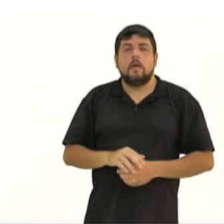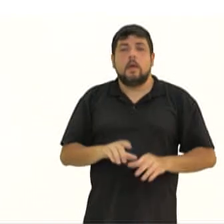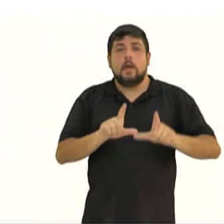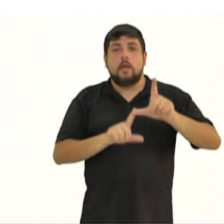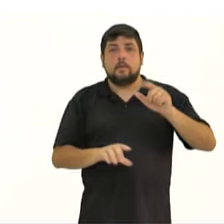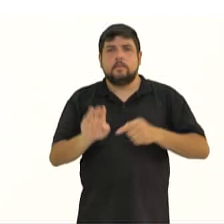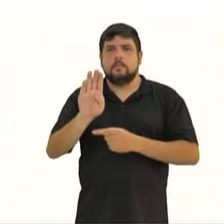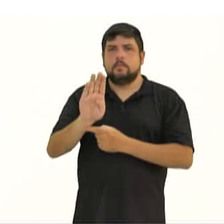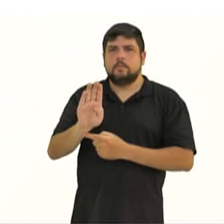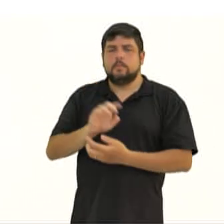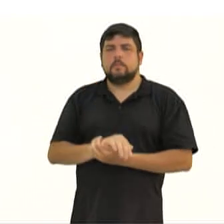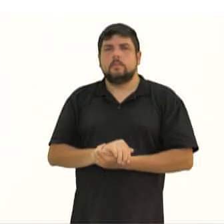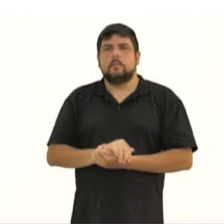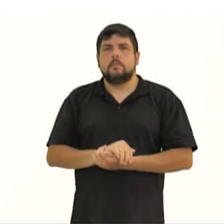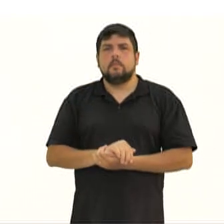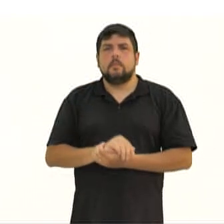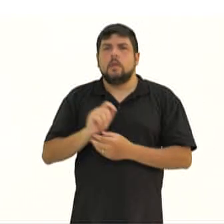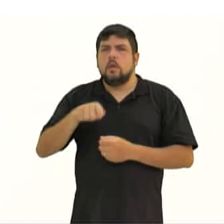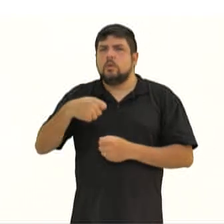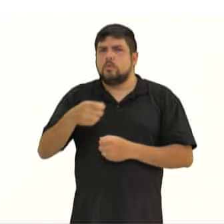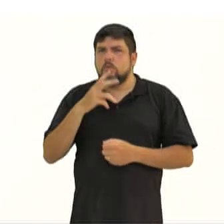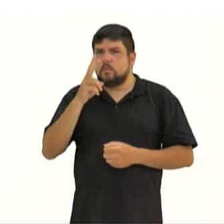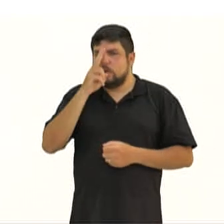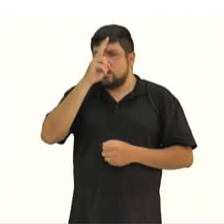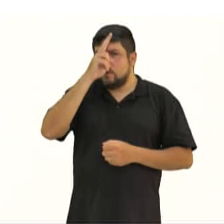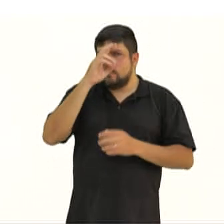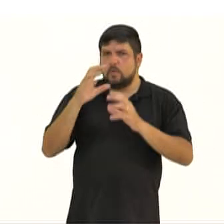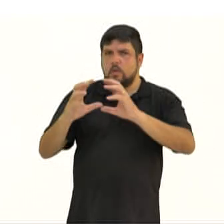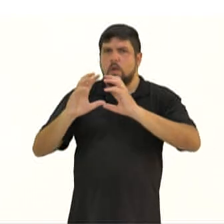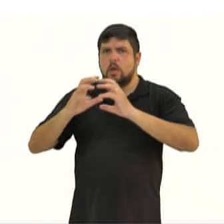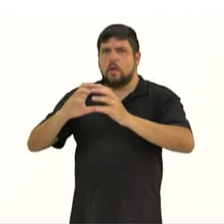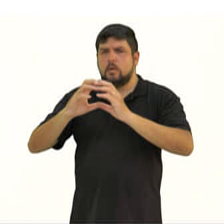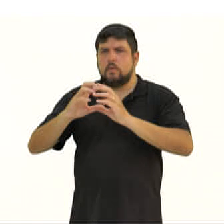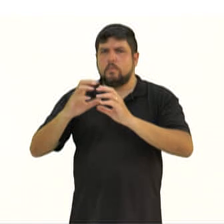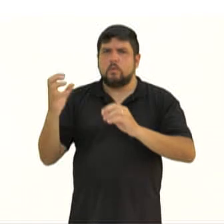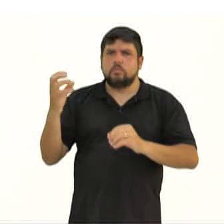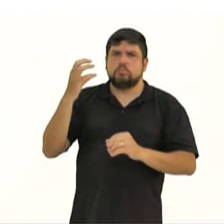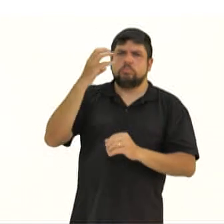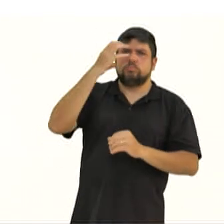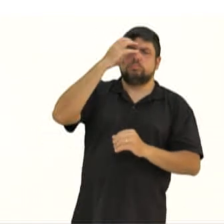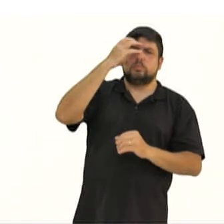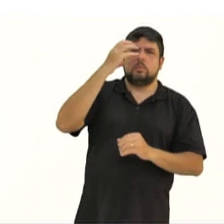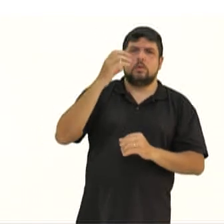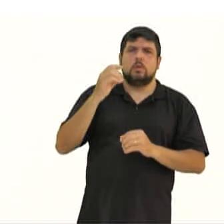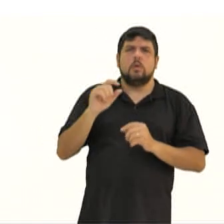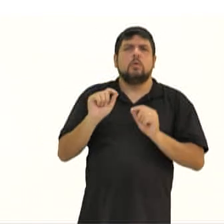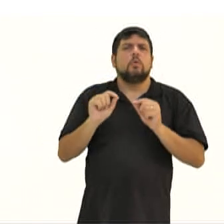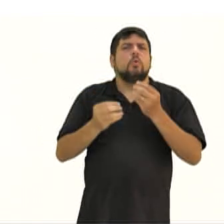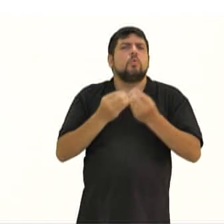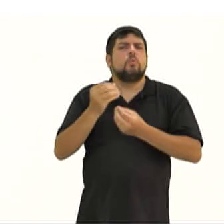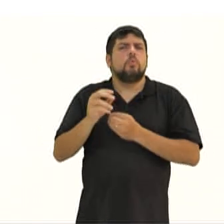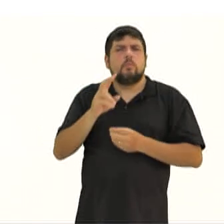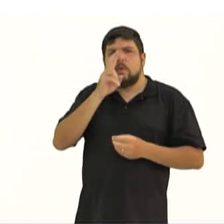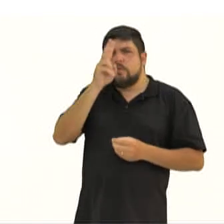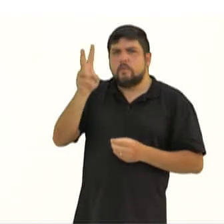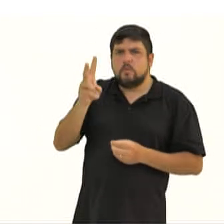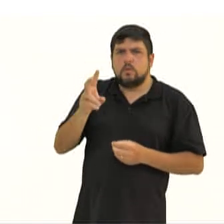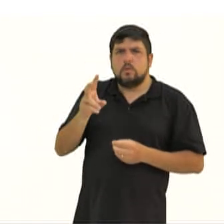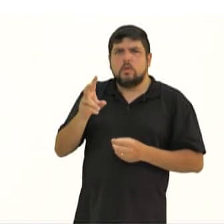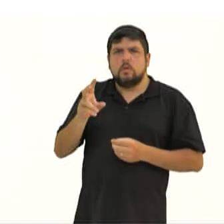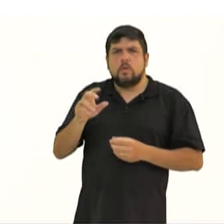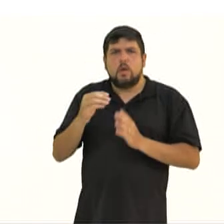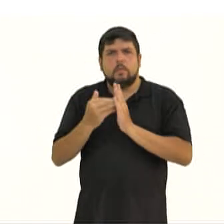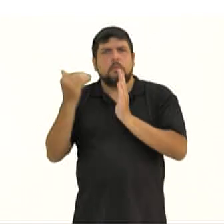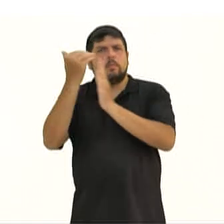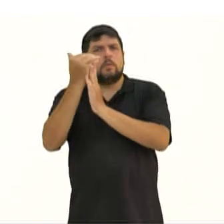B. Sobre essa força que chega, né, da bola no rosto dele, o que se pode dizer sobre ela? Ela aumentou, ela diminuiu,